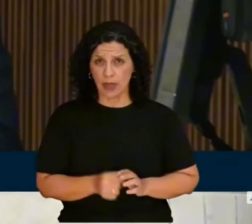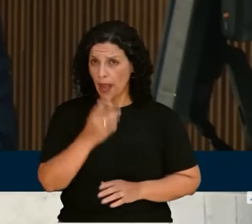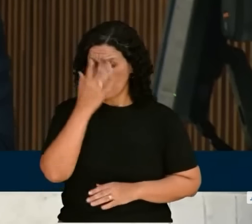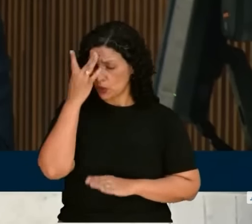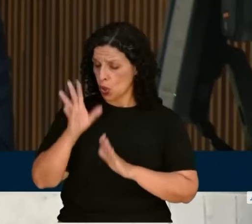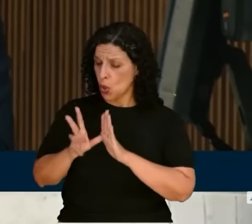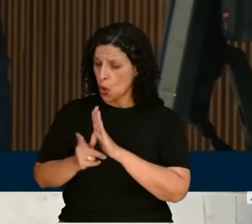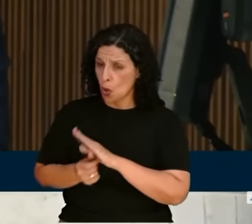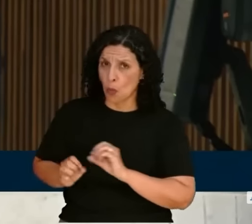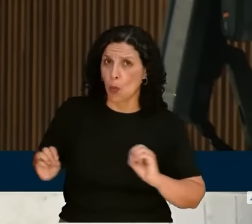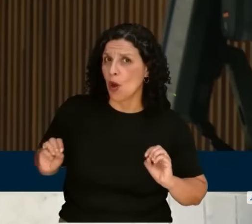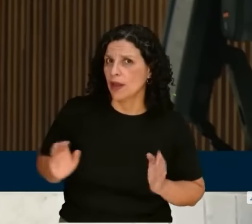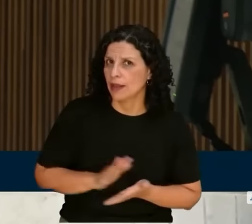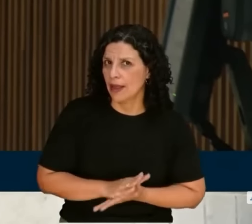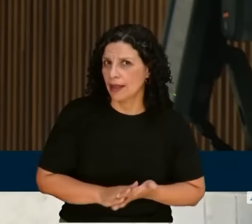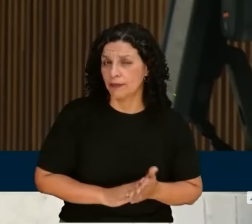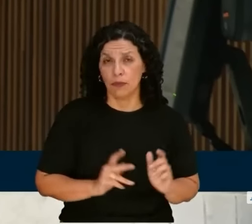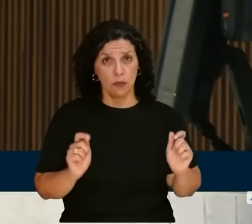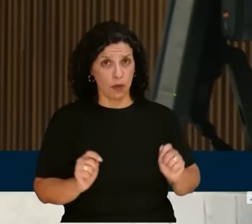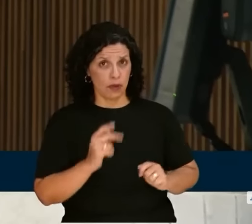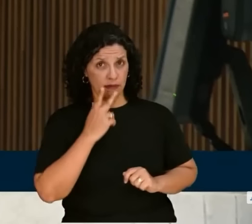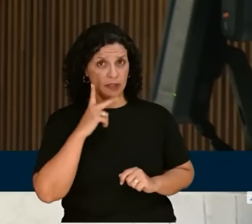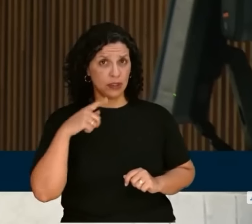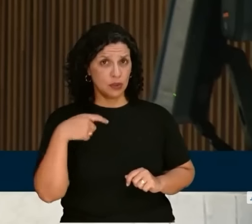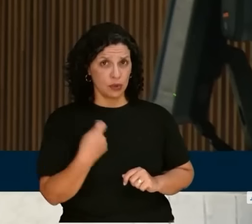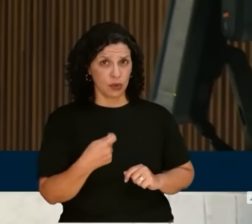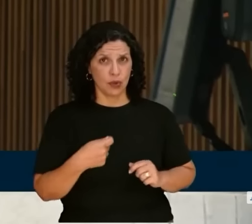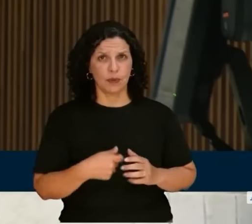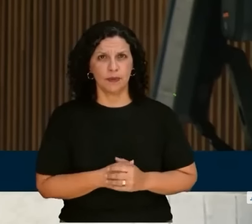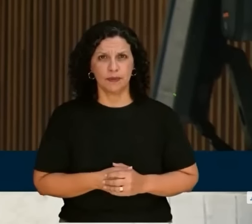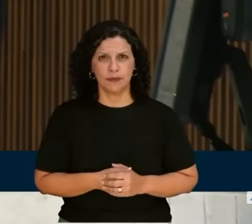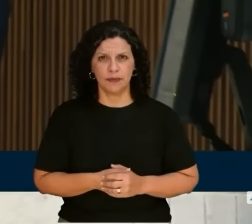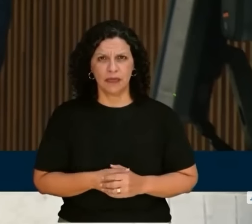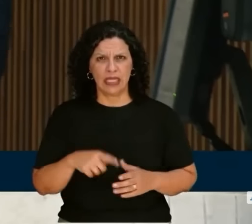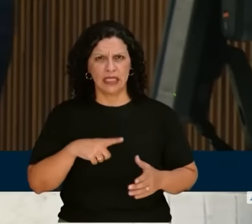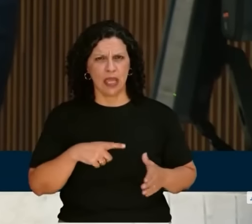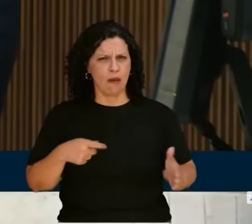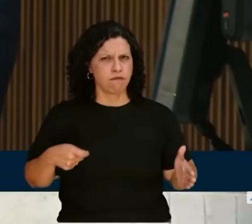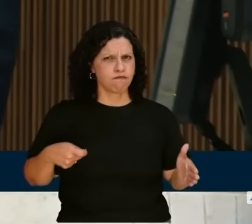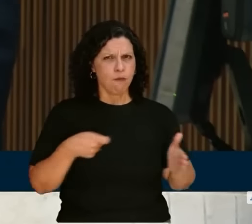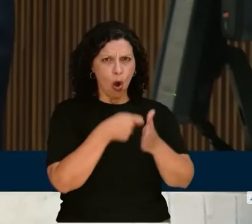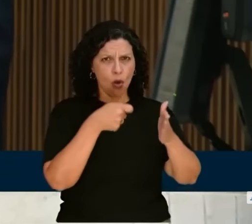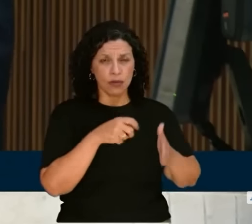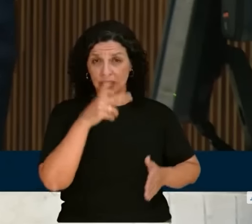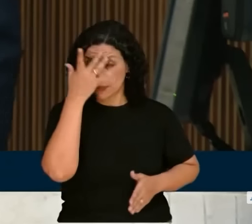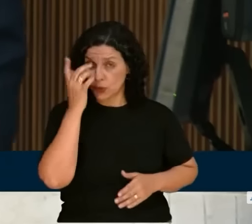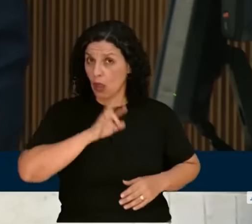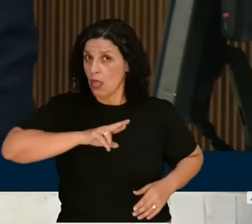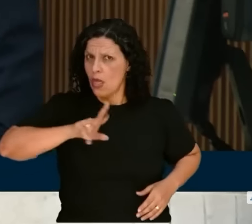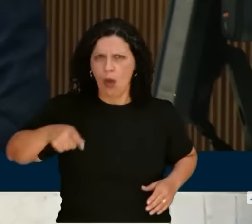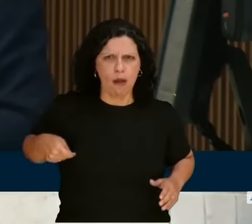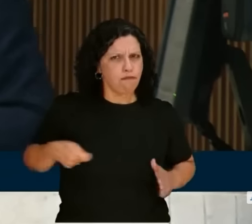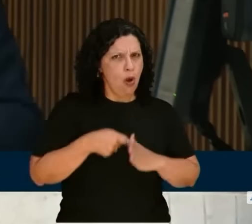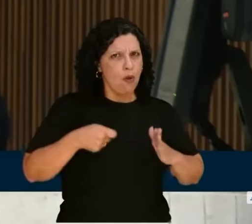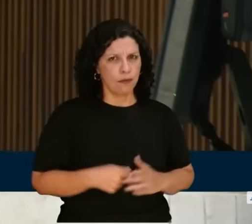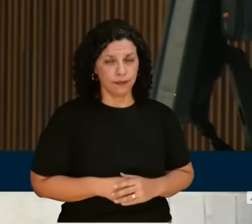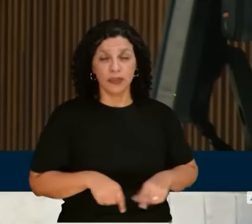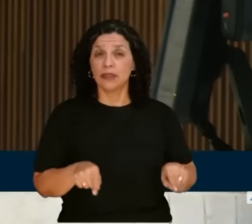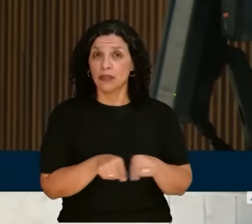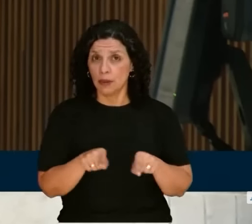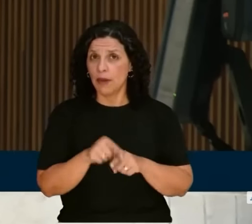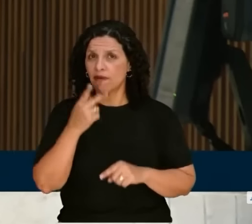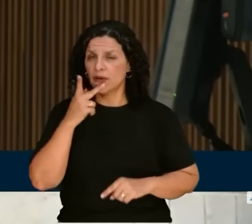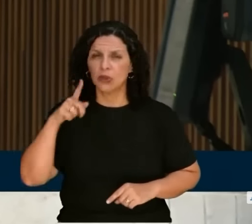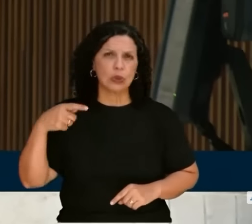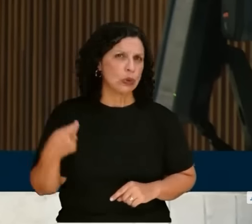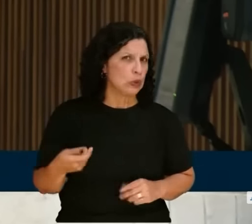corrupto. Só pode falar sobre radicalismo quem não é radical. Só pode